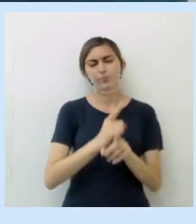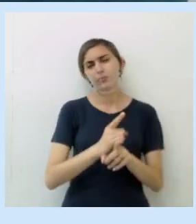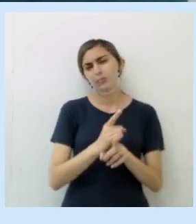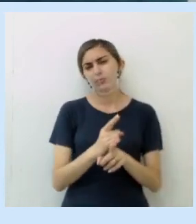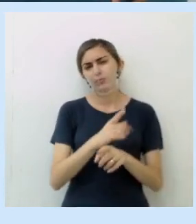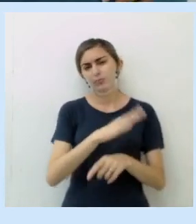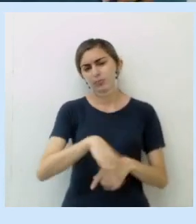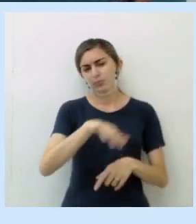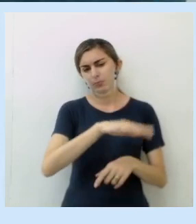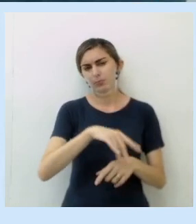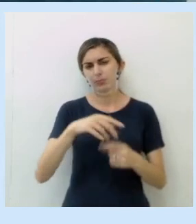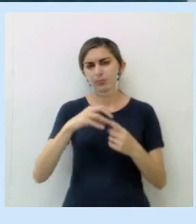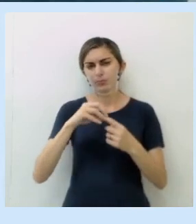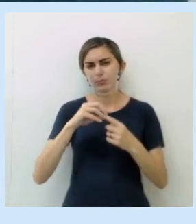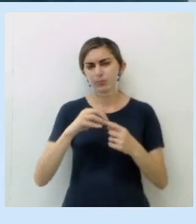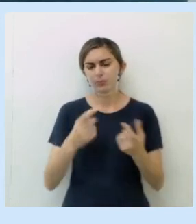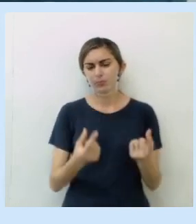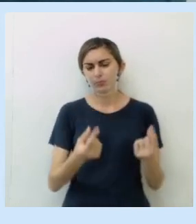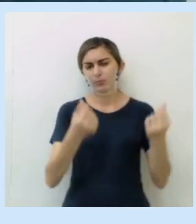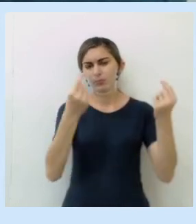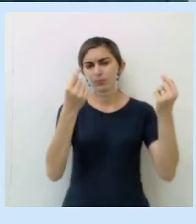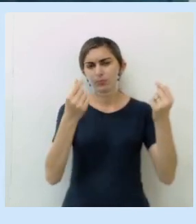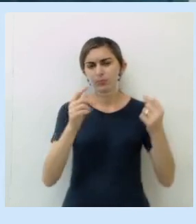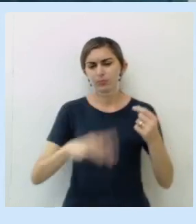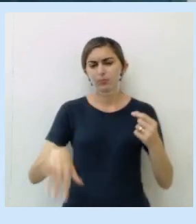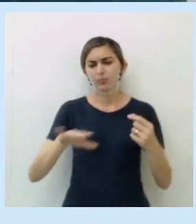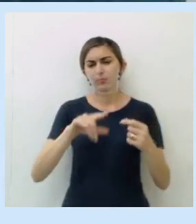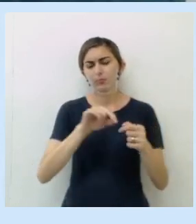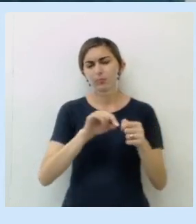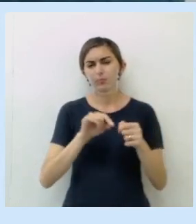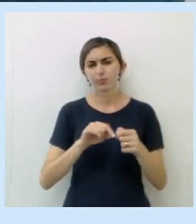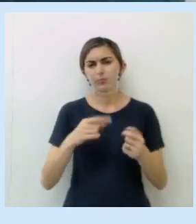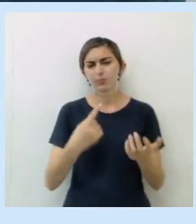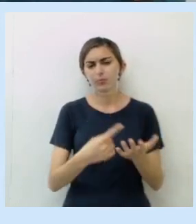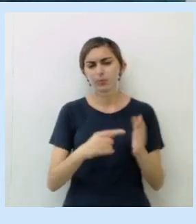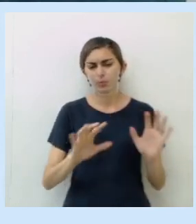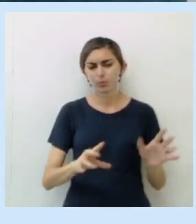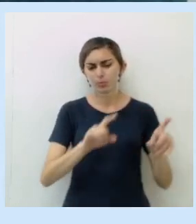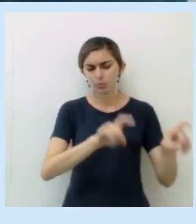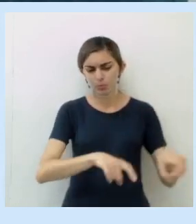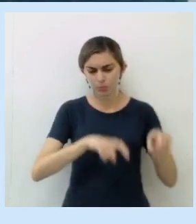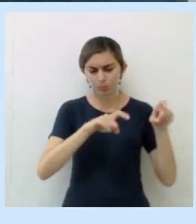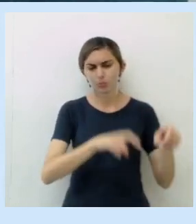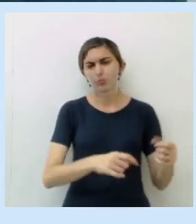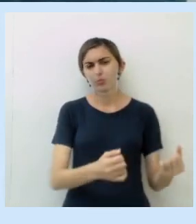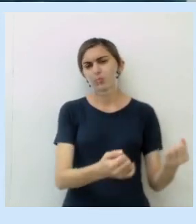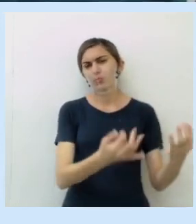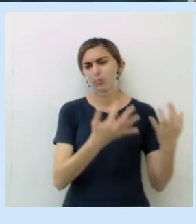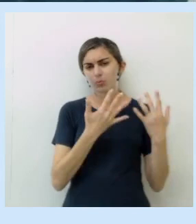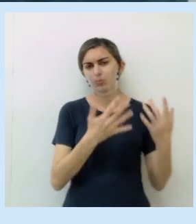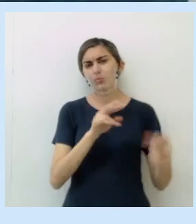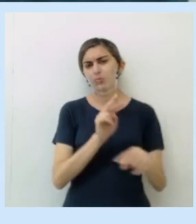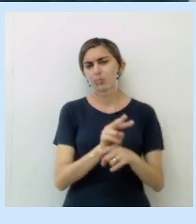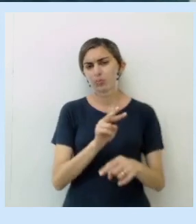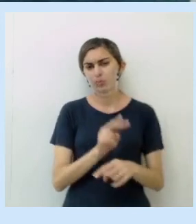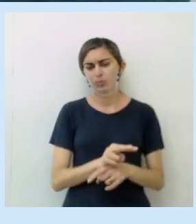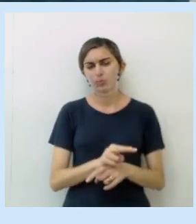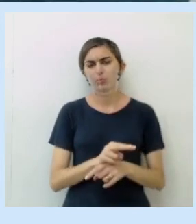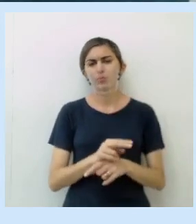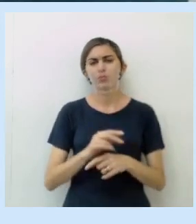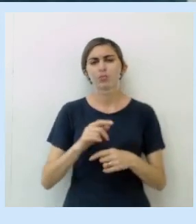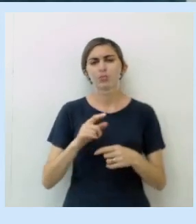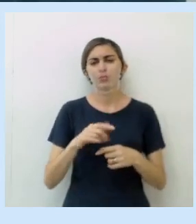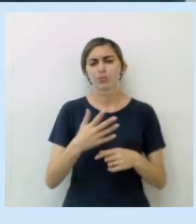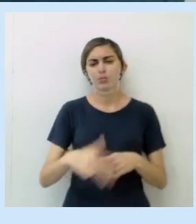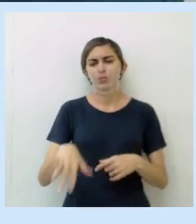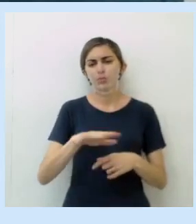ocupadas pelo setor primário da economia, na qual ele vai se destacar a agricultura, a pecuária e as atividades extrativistas, que